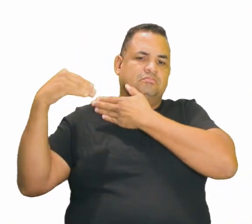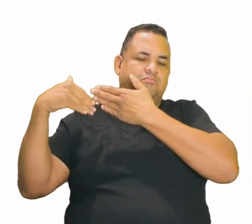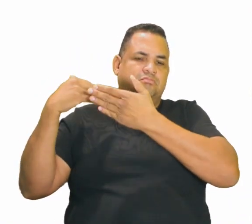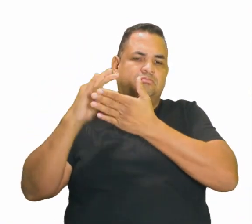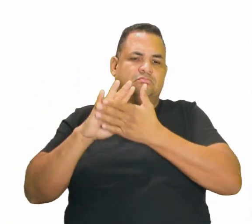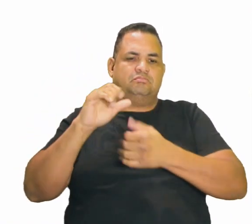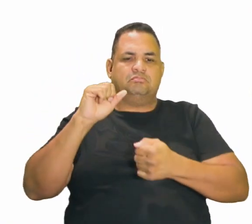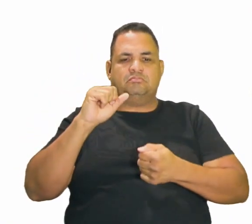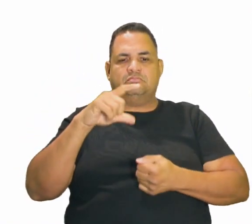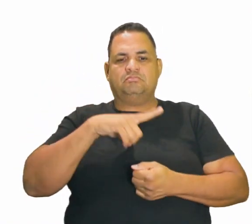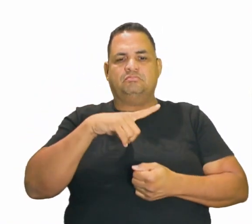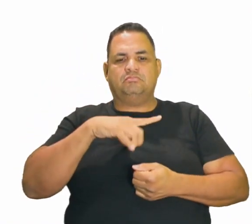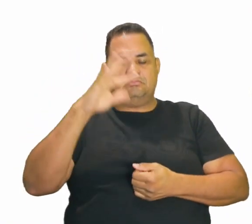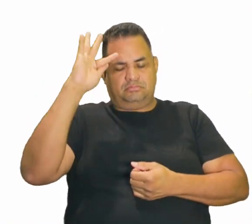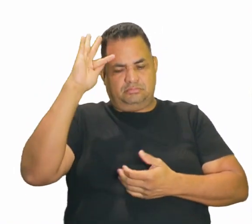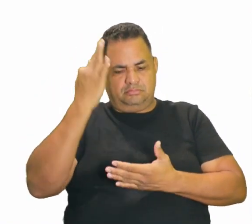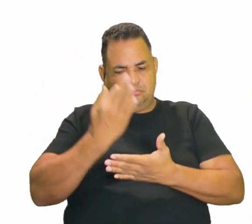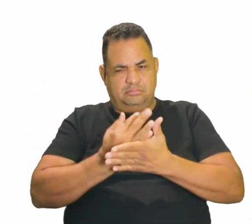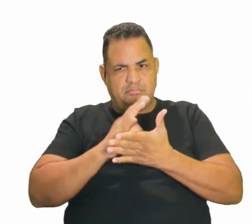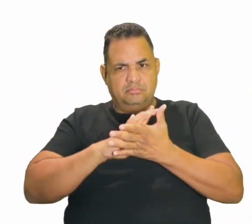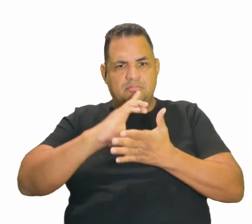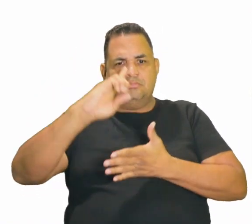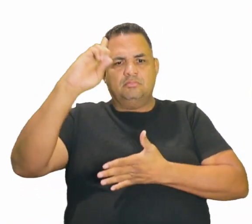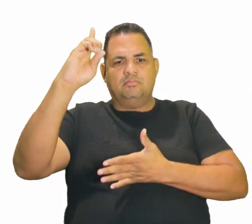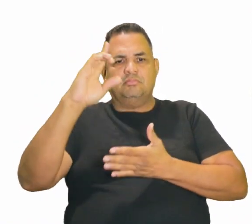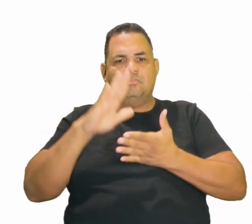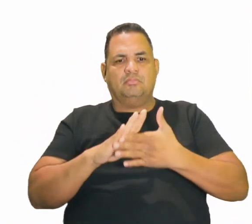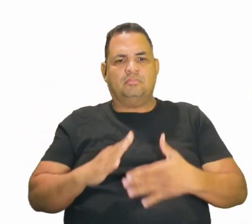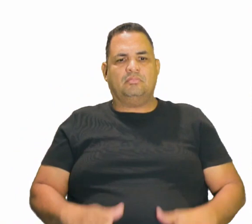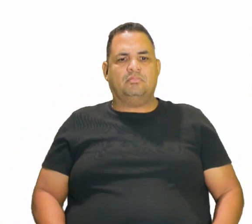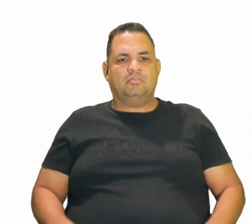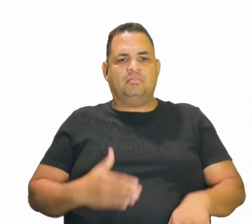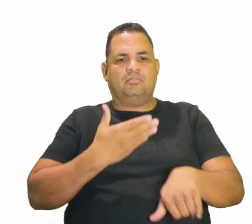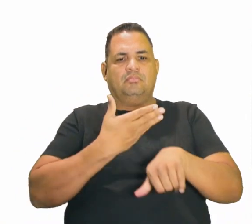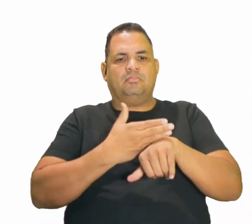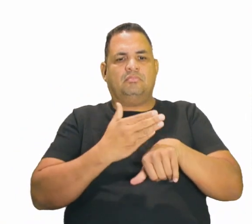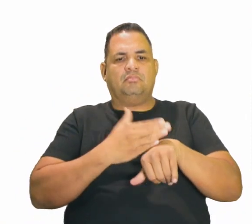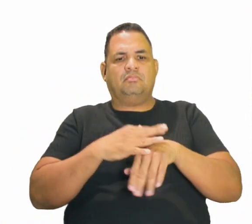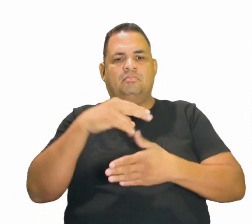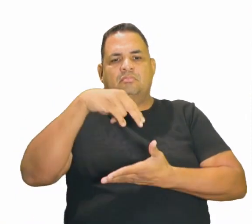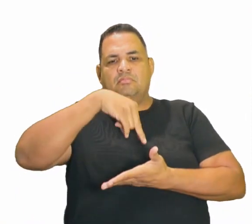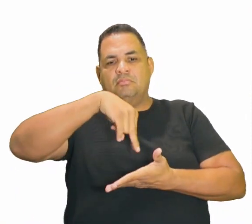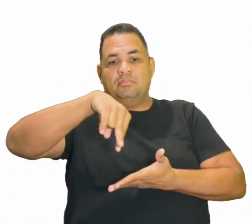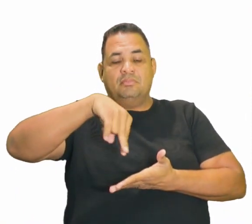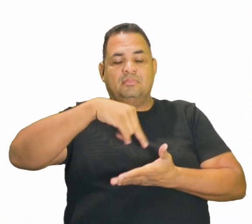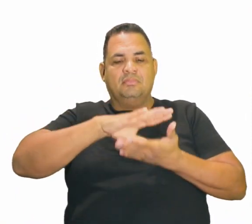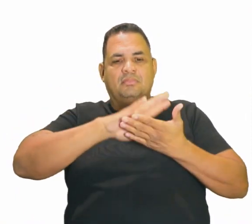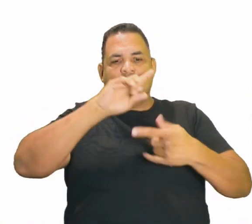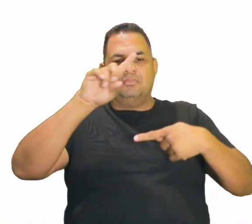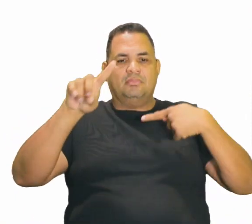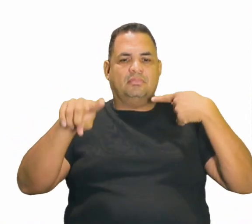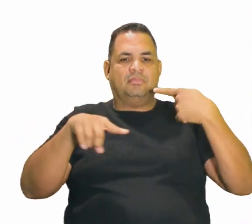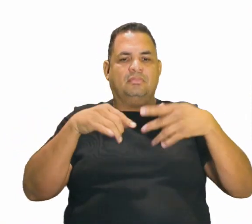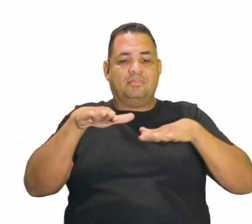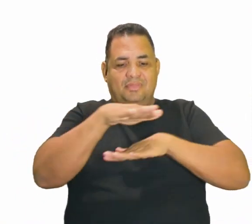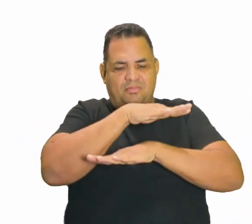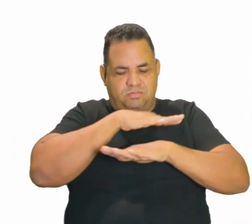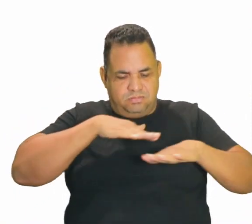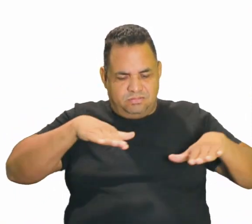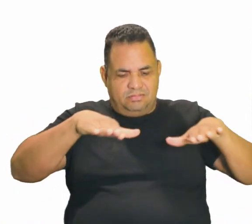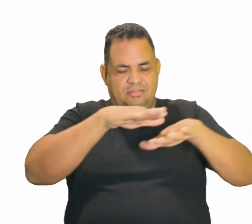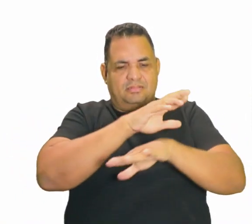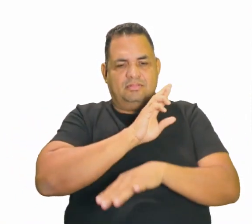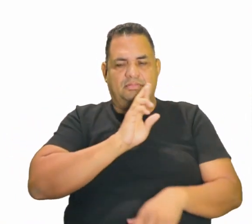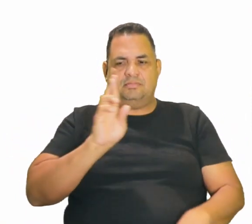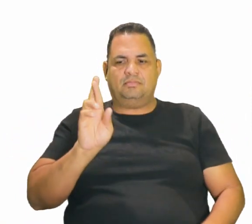tinham fé né tinham fé em Deus então eles praticavam a dança ali com o objetivo de rituais